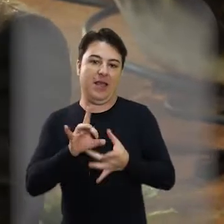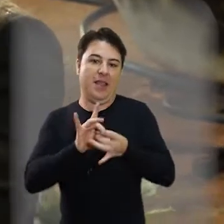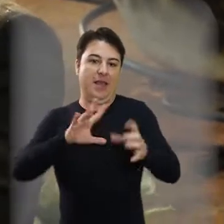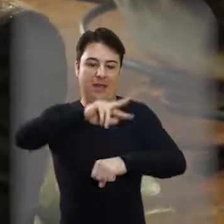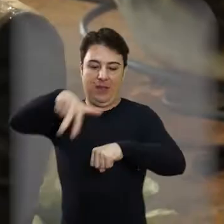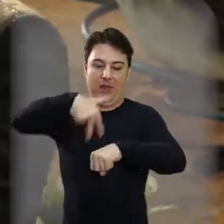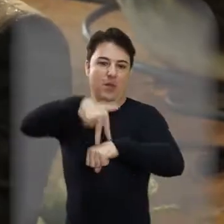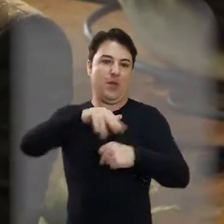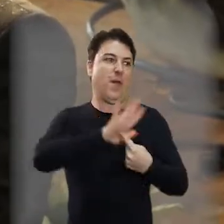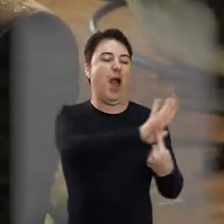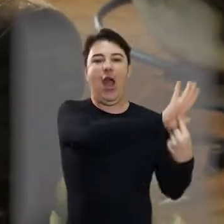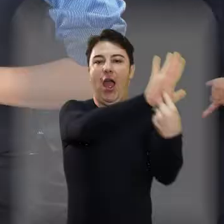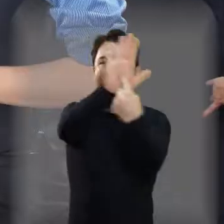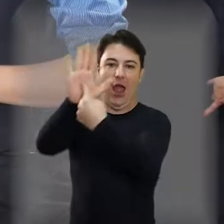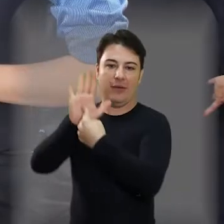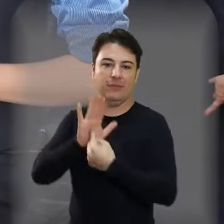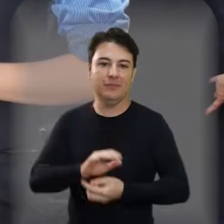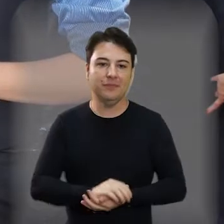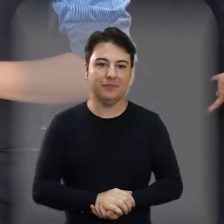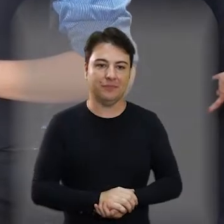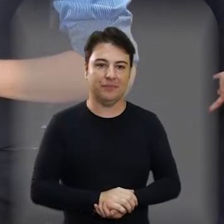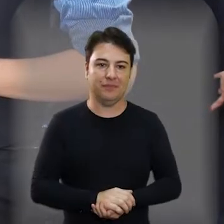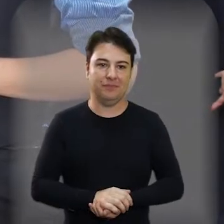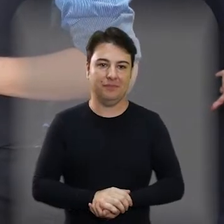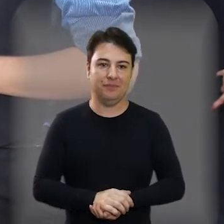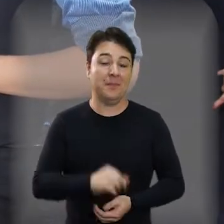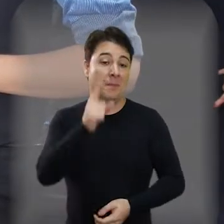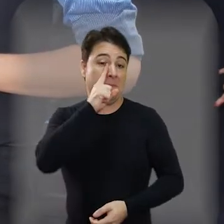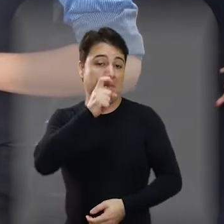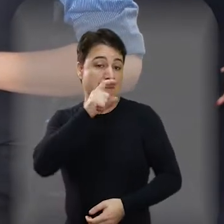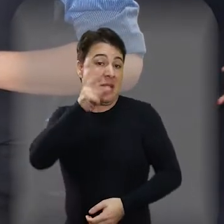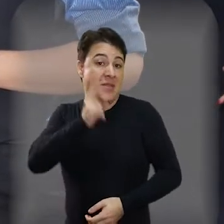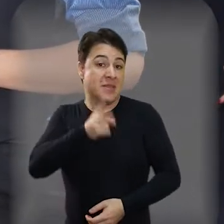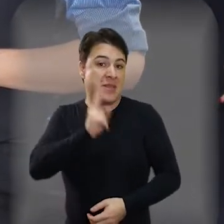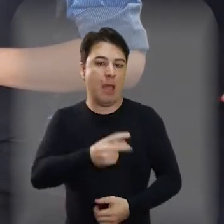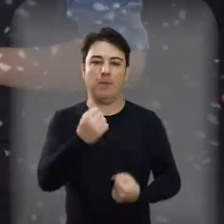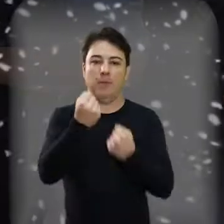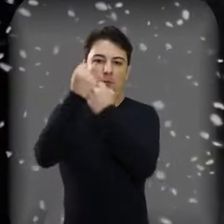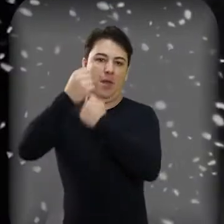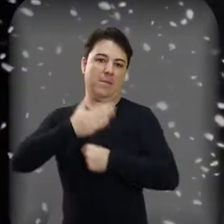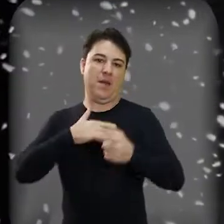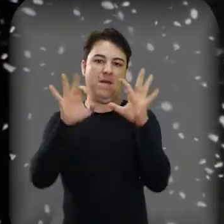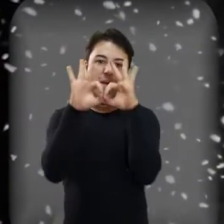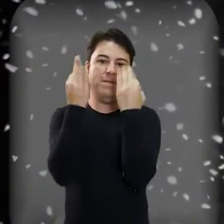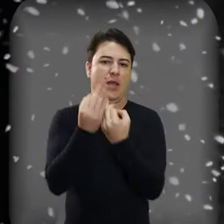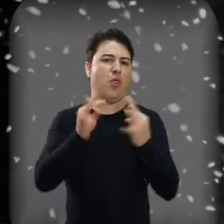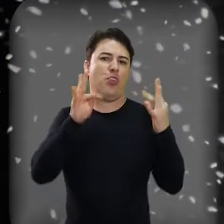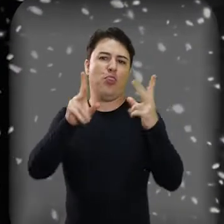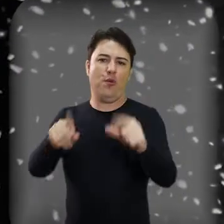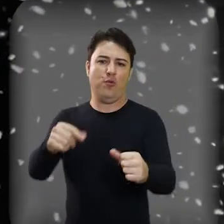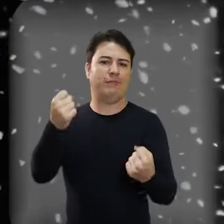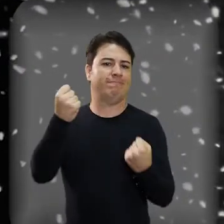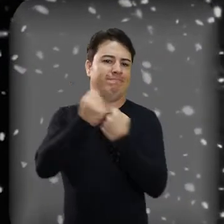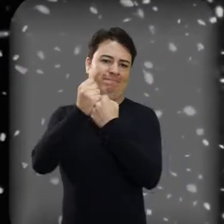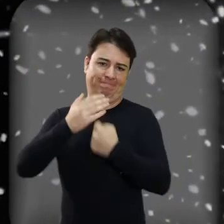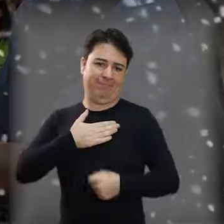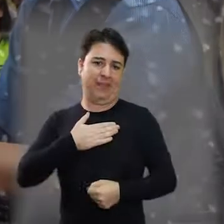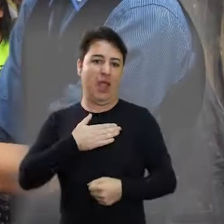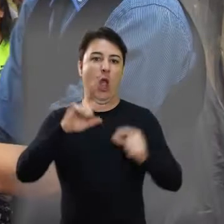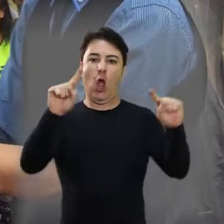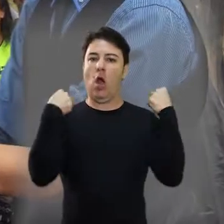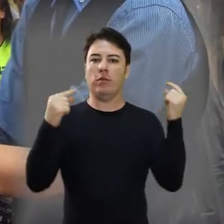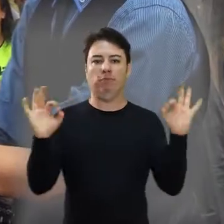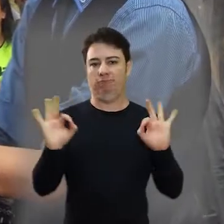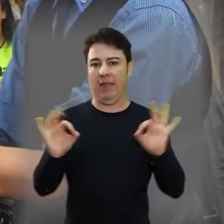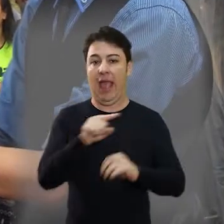essa liberdade para me apresentar nos palcos. Meus pais me apoiaram desde o começo. Na verdade, não tem ninguém da minha família que eu possa lembrar que disse que foi contra,